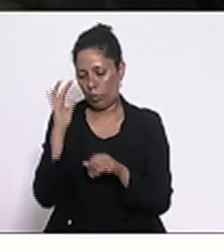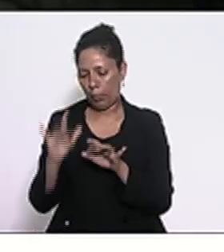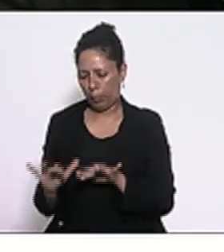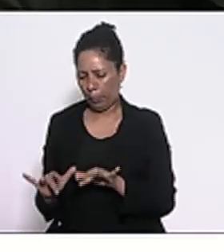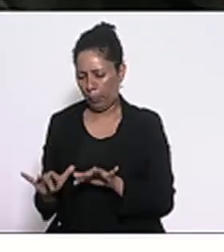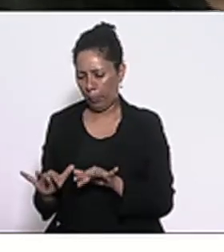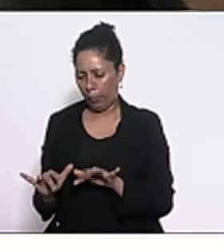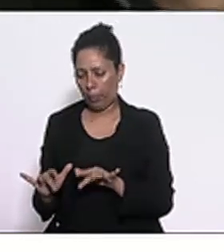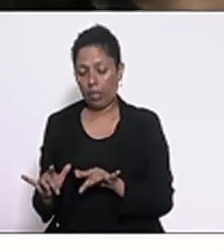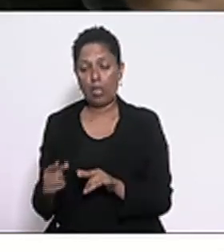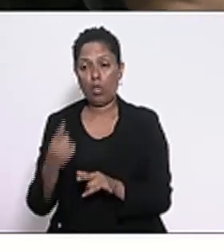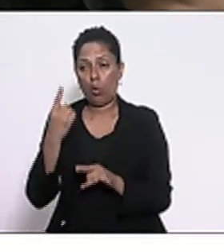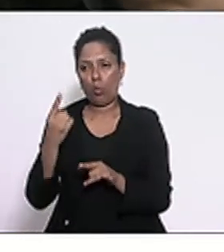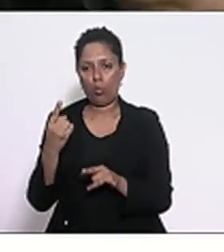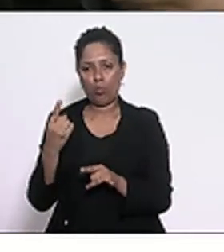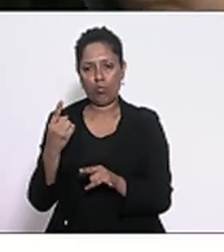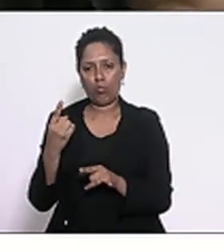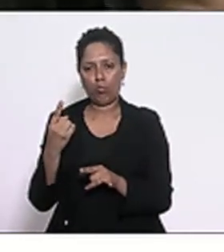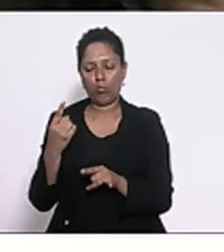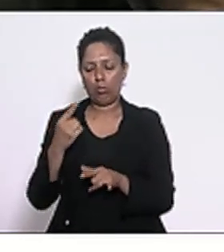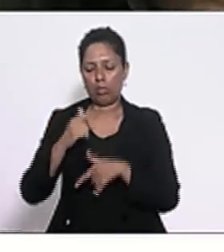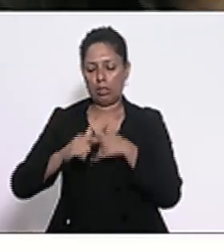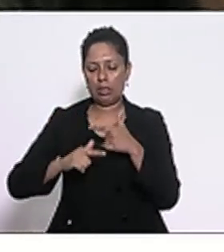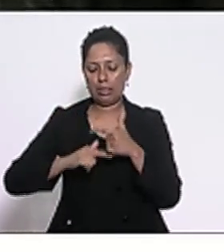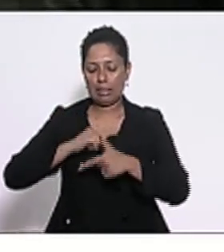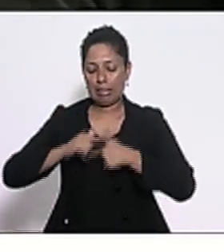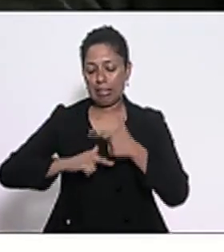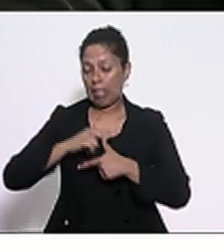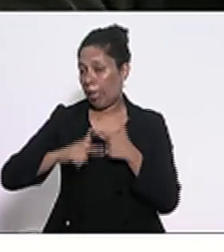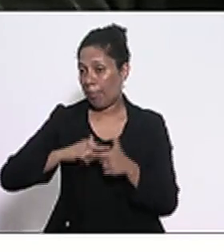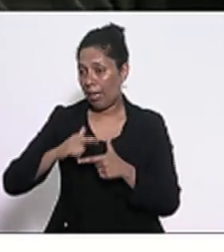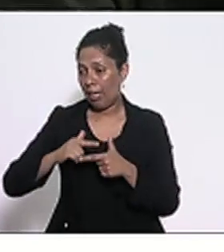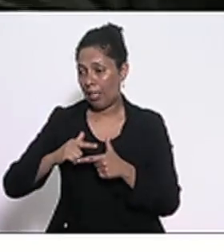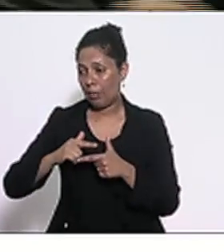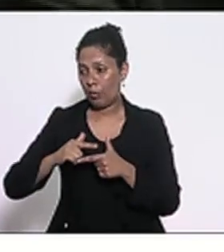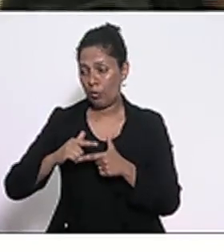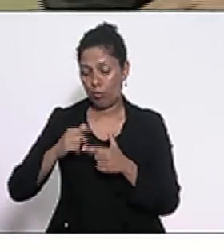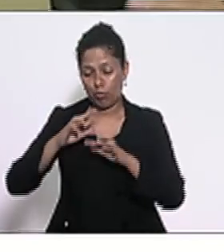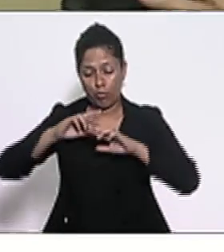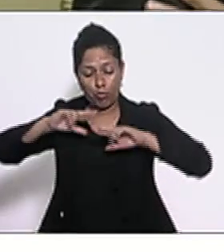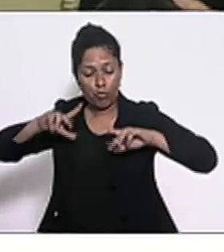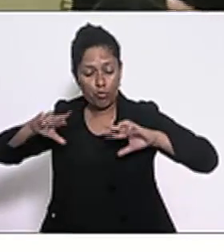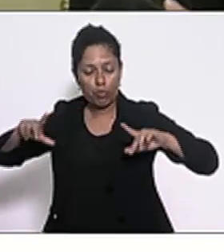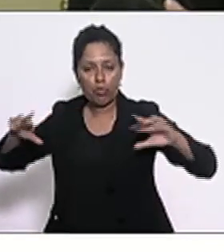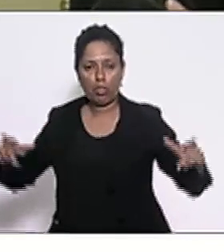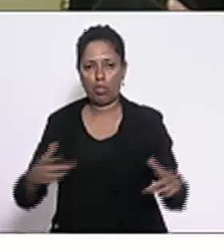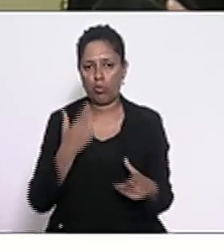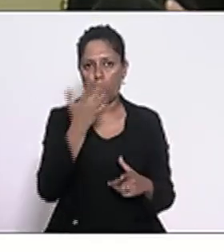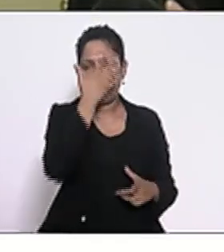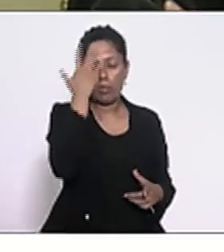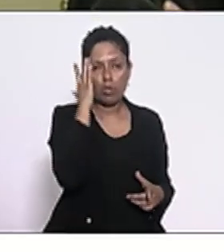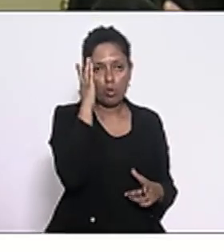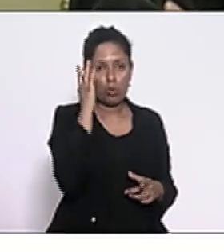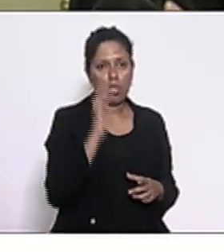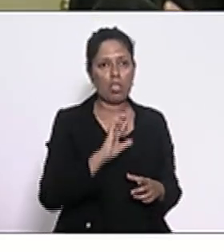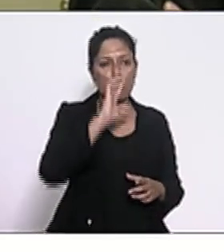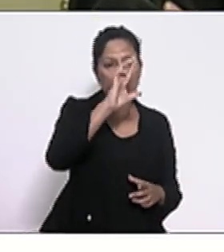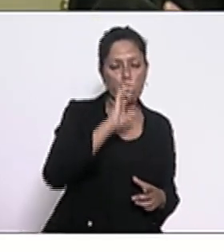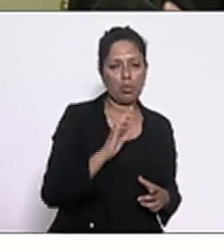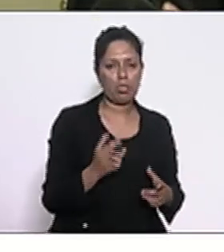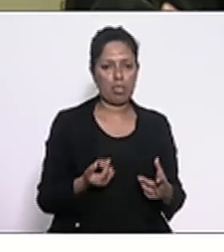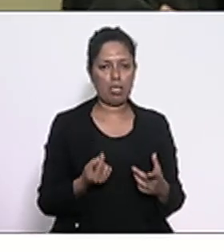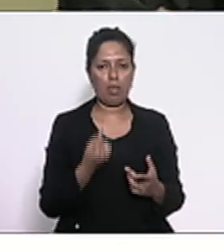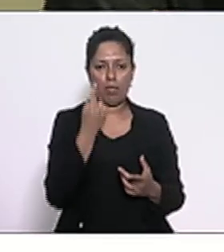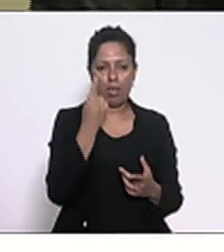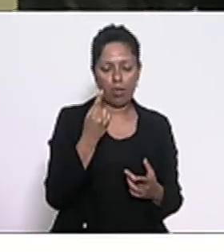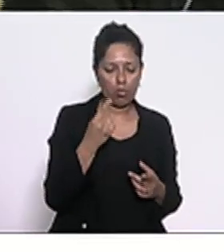de muitos. Um servidor ele não é ligado a um único sistema operacional, não é ligado a uma